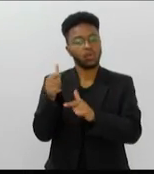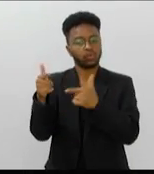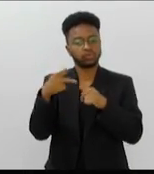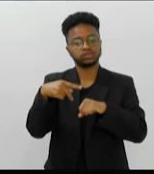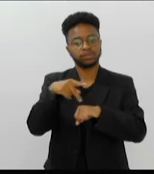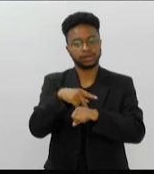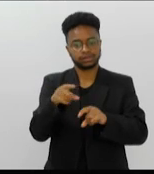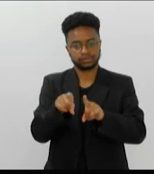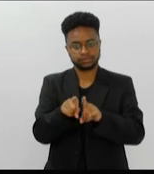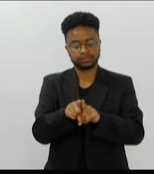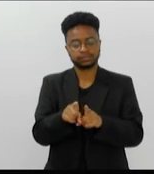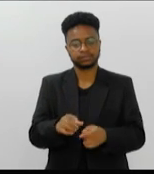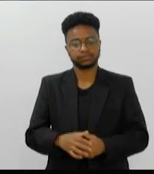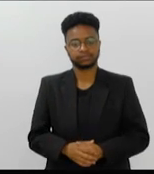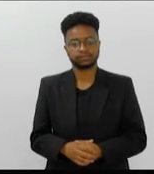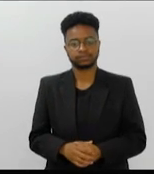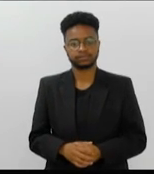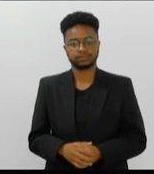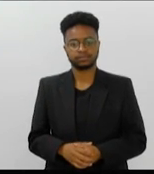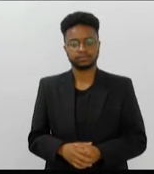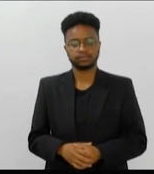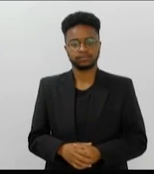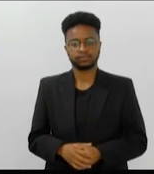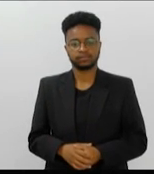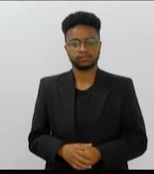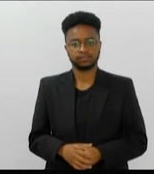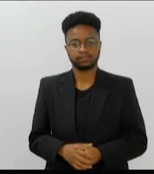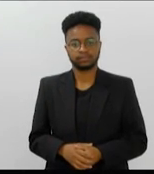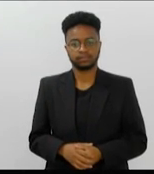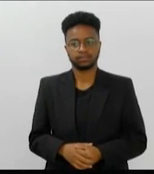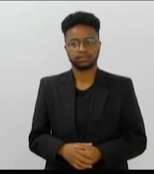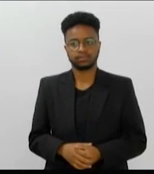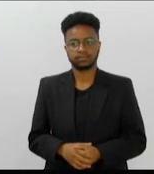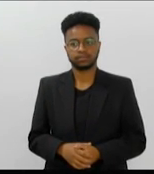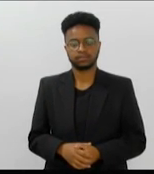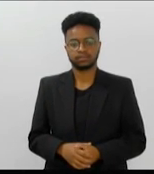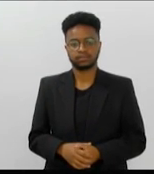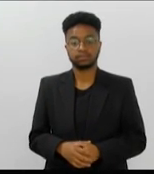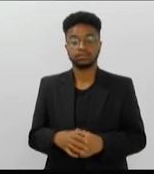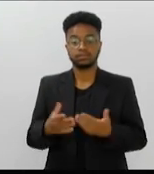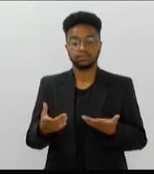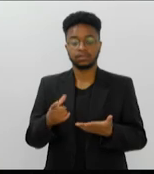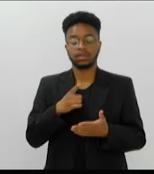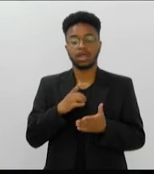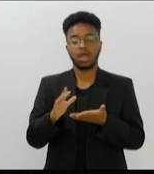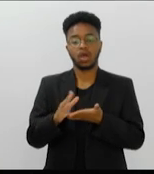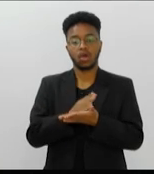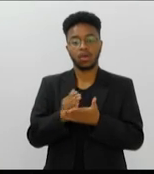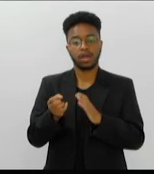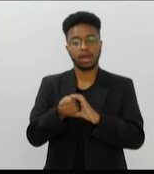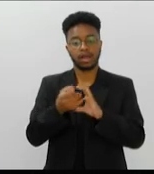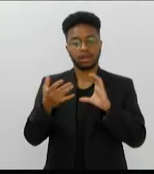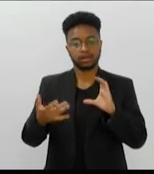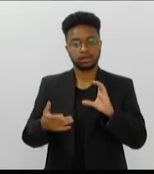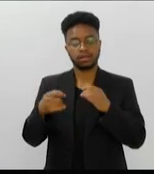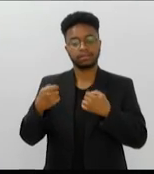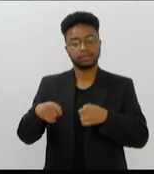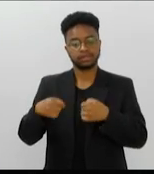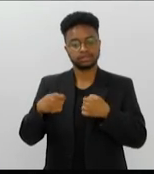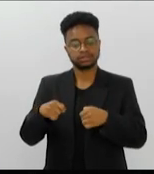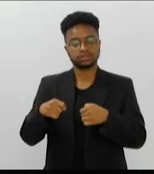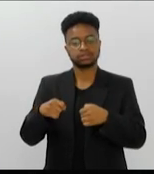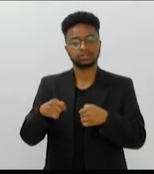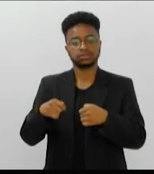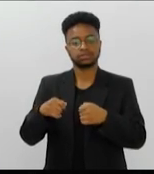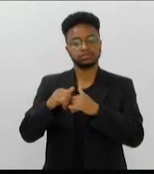mundial. E alguns aspectos precisam ser reforçados.